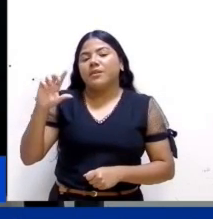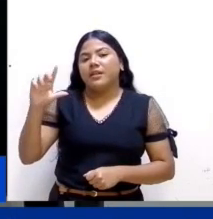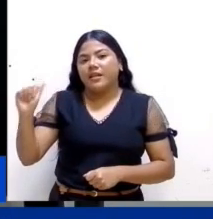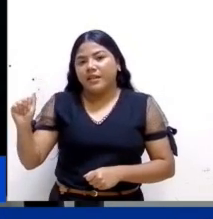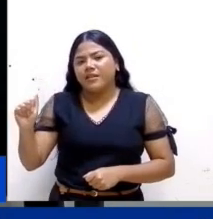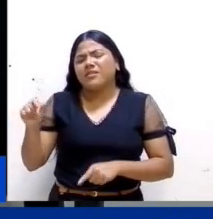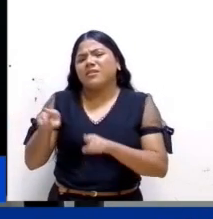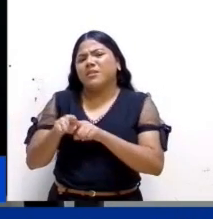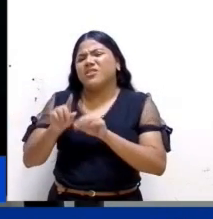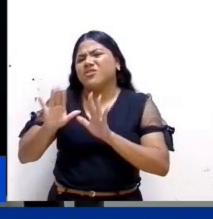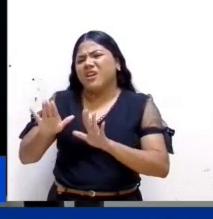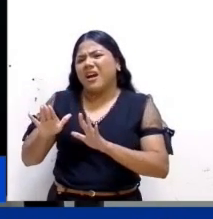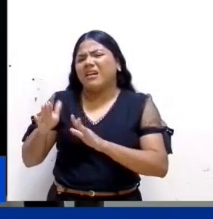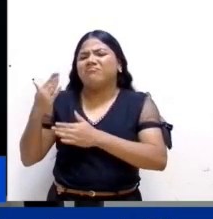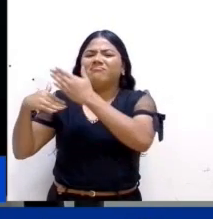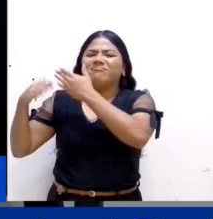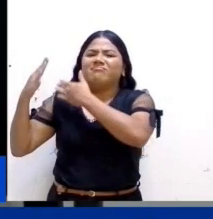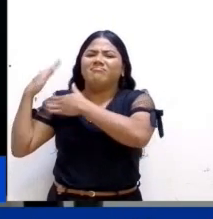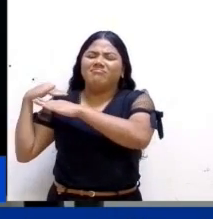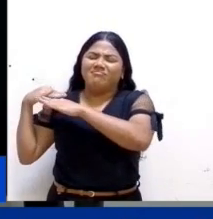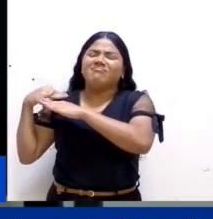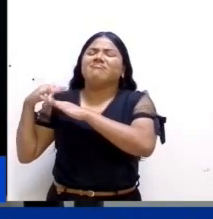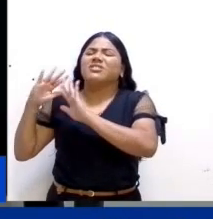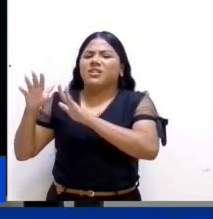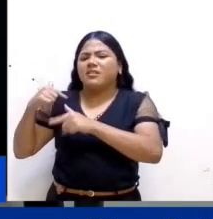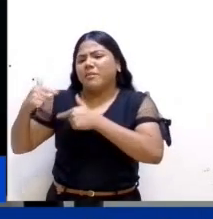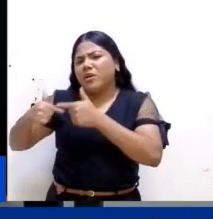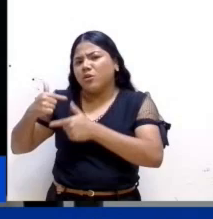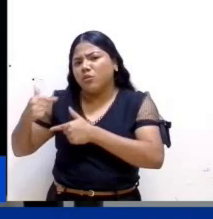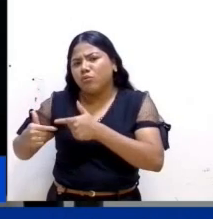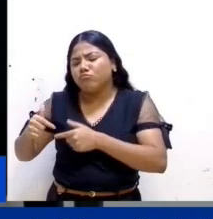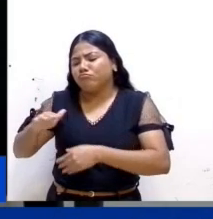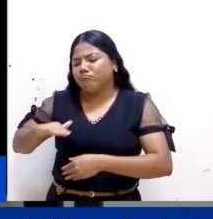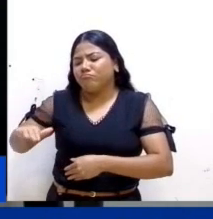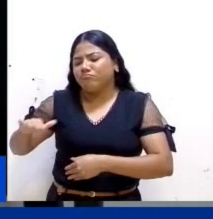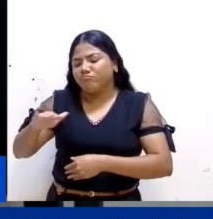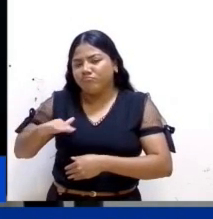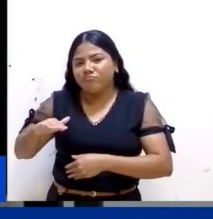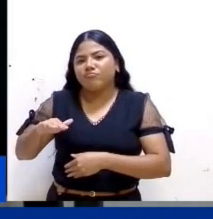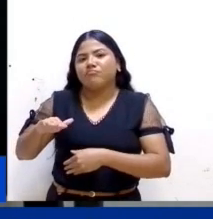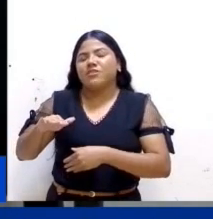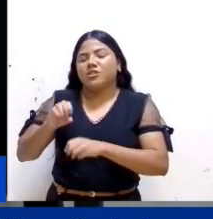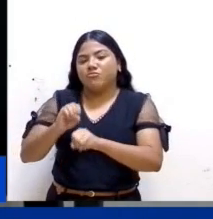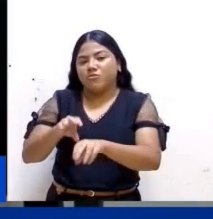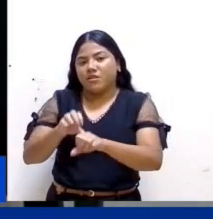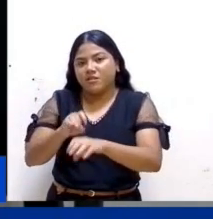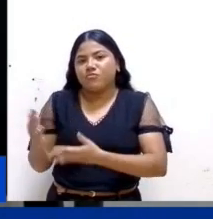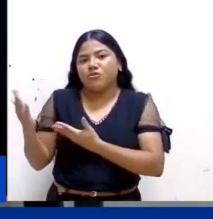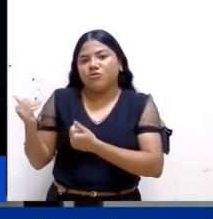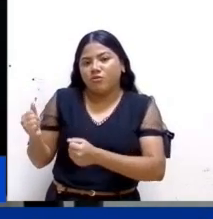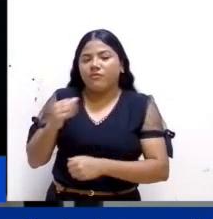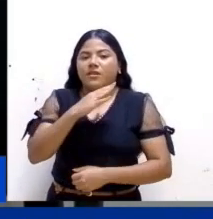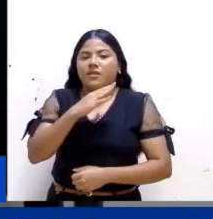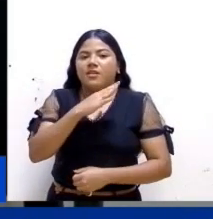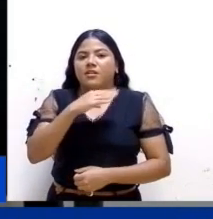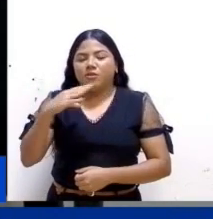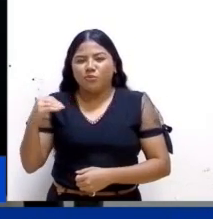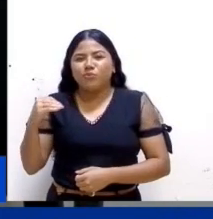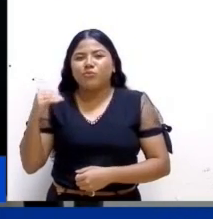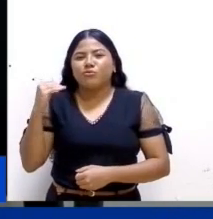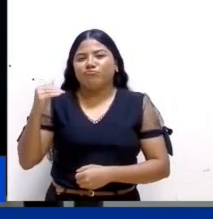muito tempo, e também é professora de História, além de advogada. Então, ela vai ser a palestrante, mas nesse momento eu só